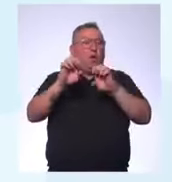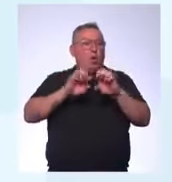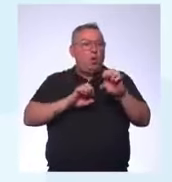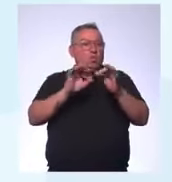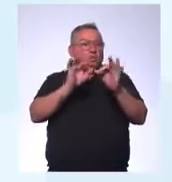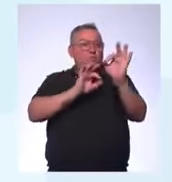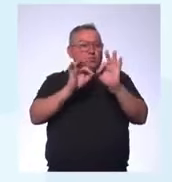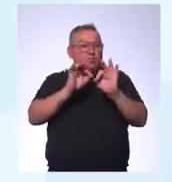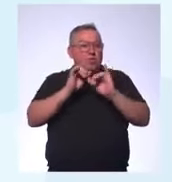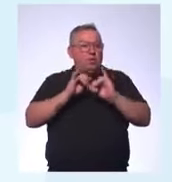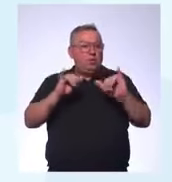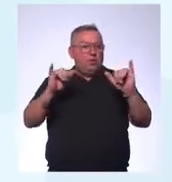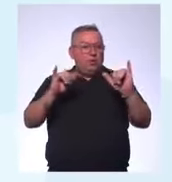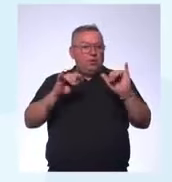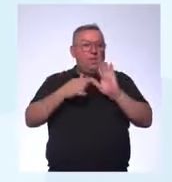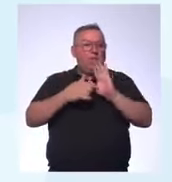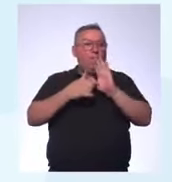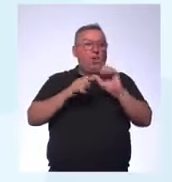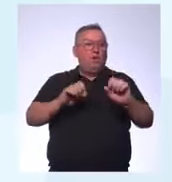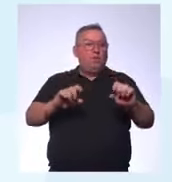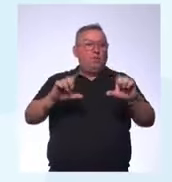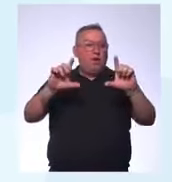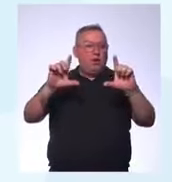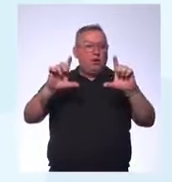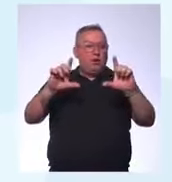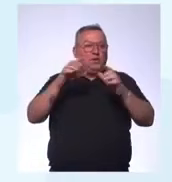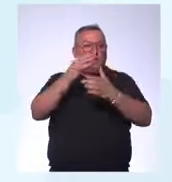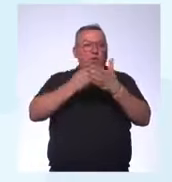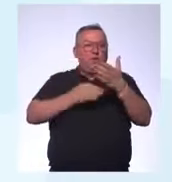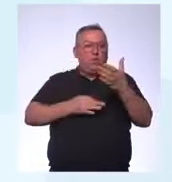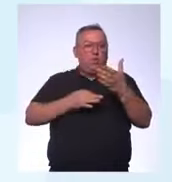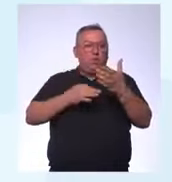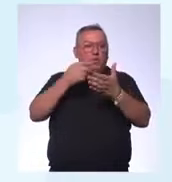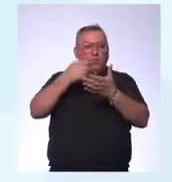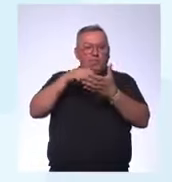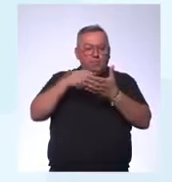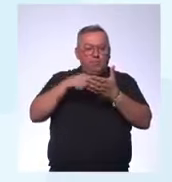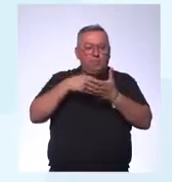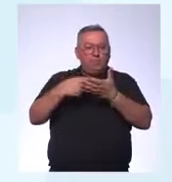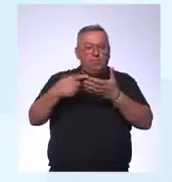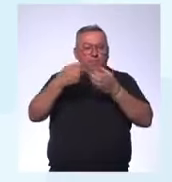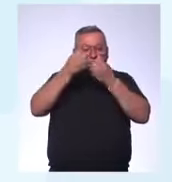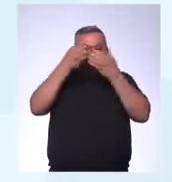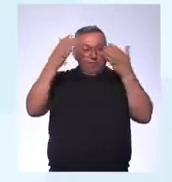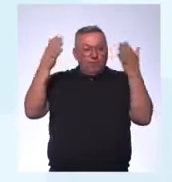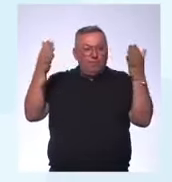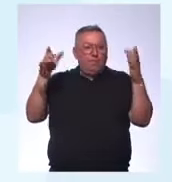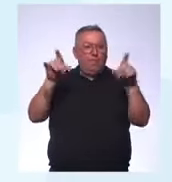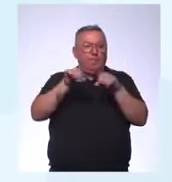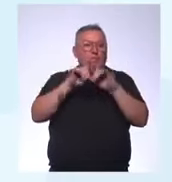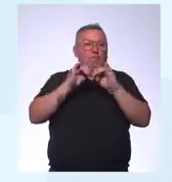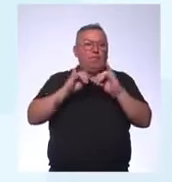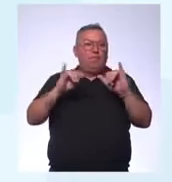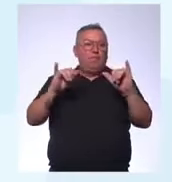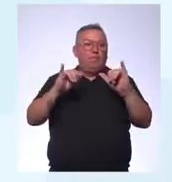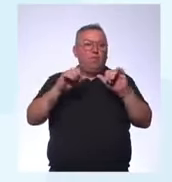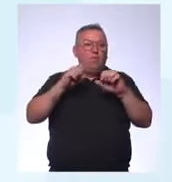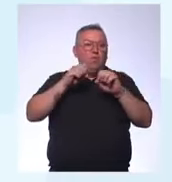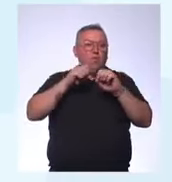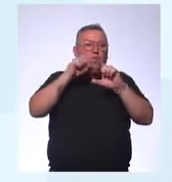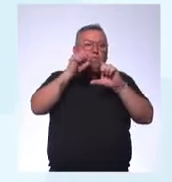analisar isso. A notícia apresenta imagens? O texto escrito apresenta linguagem clara? A notícia